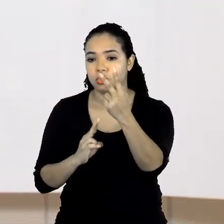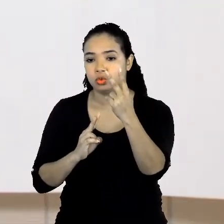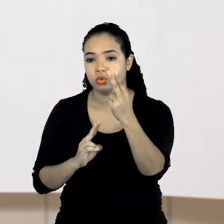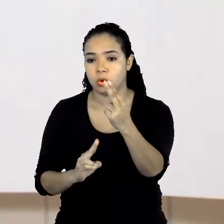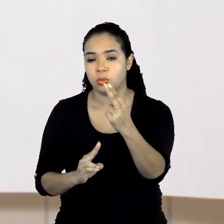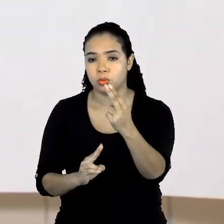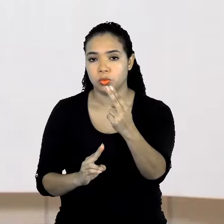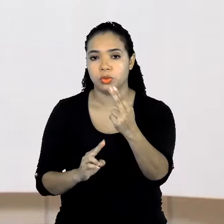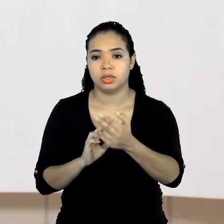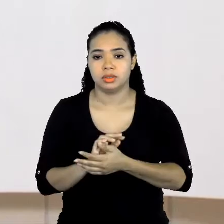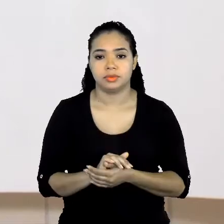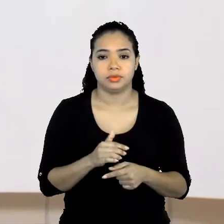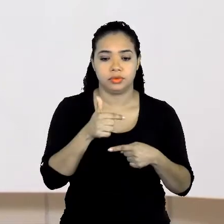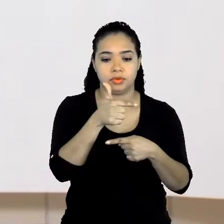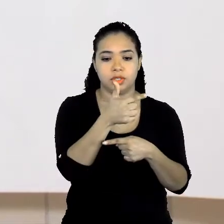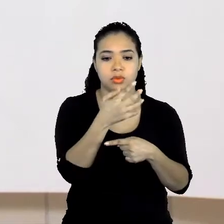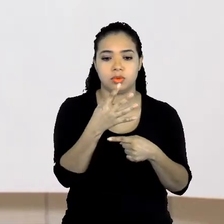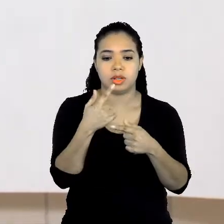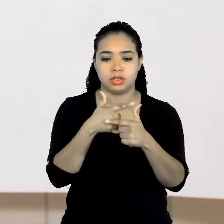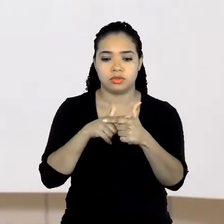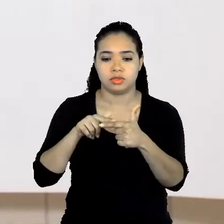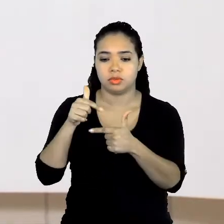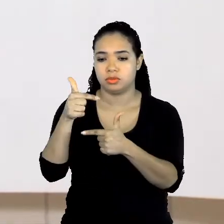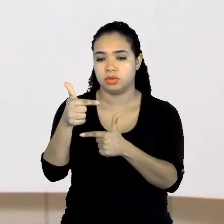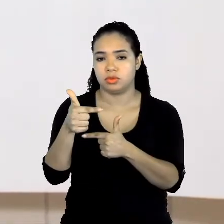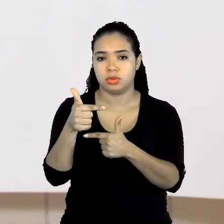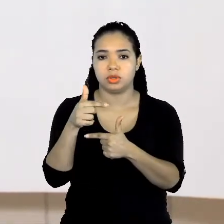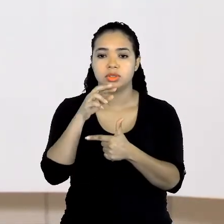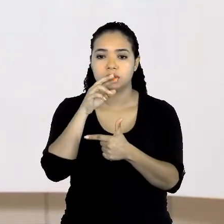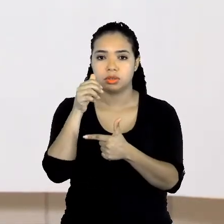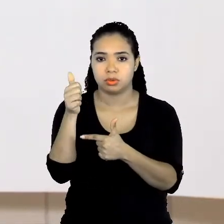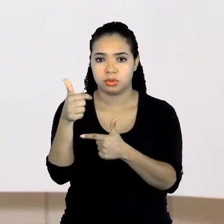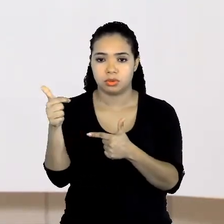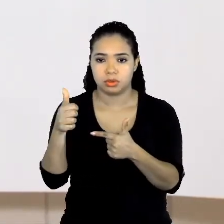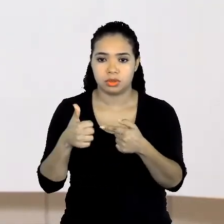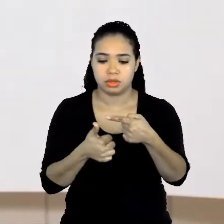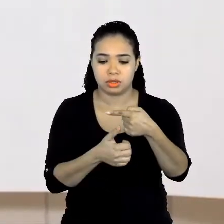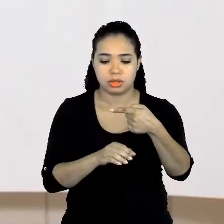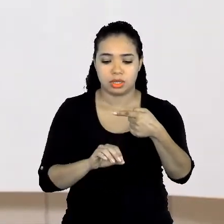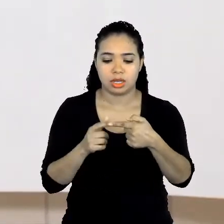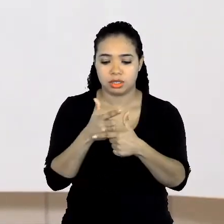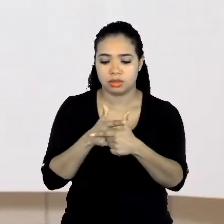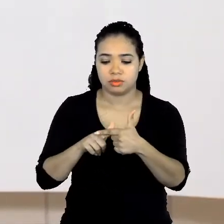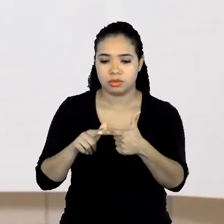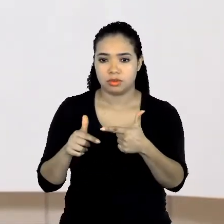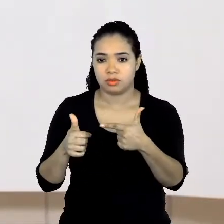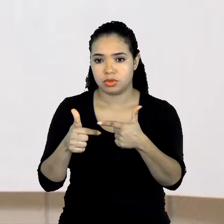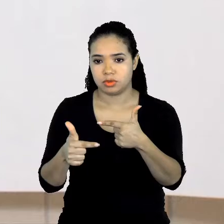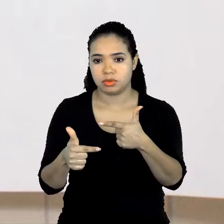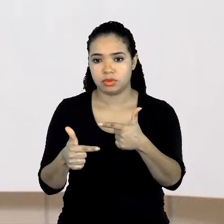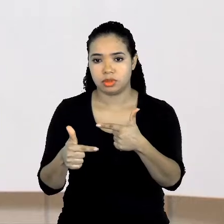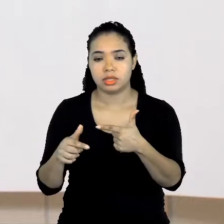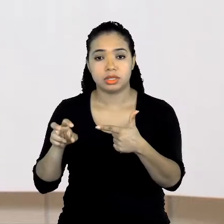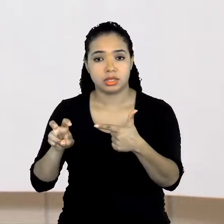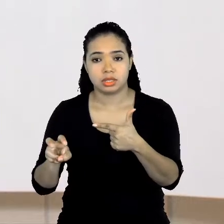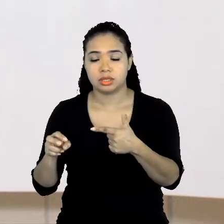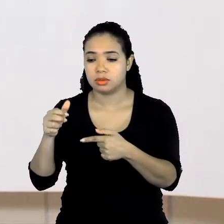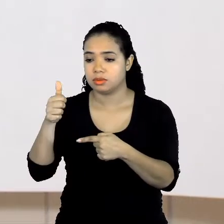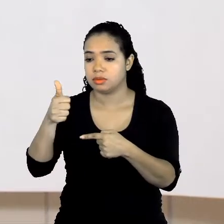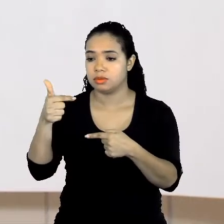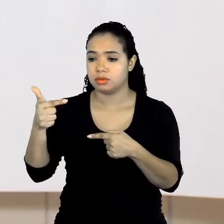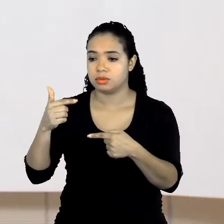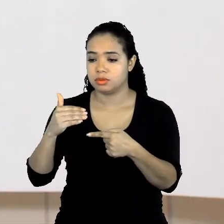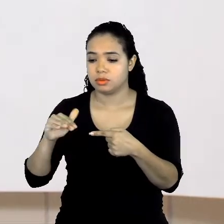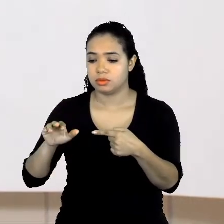24 dividido por 2, 12. 10 dividido por 2, 5. Não tem mais como eu simplificar,